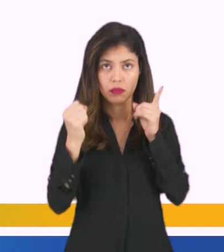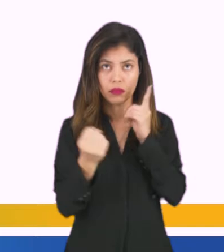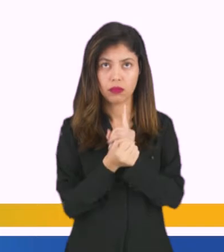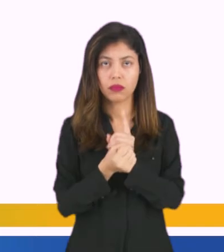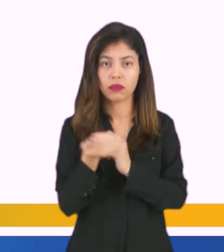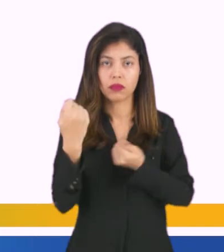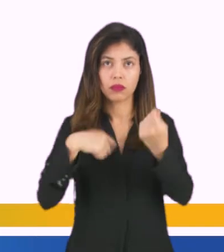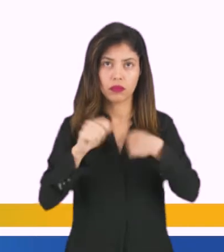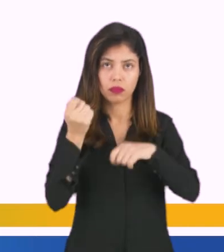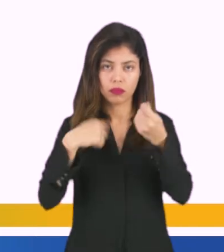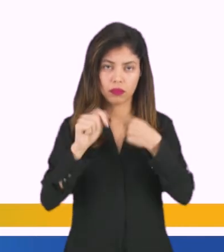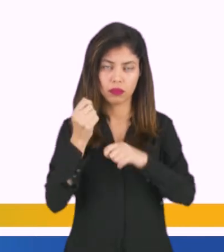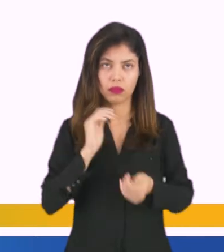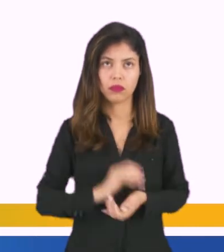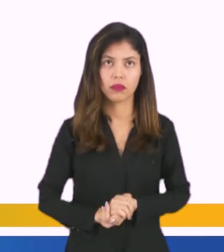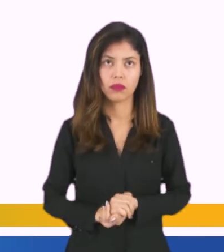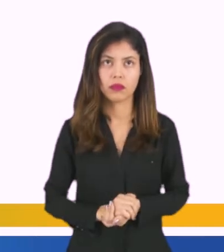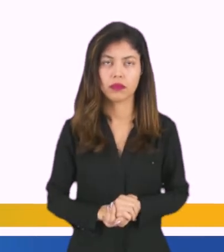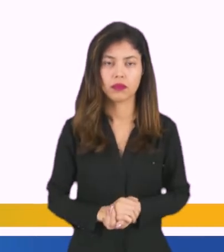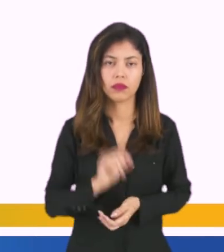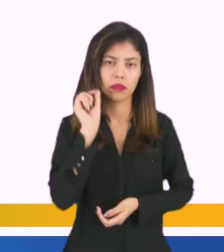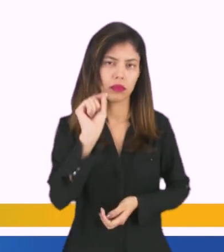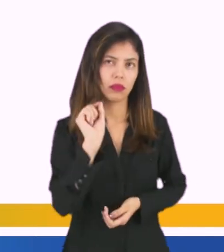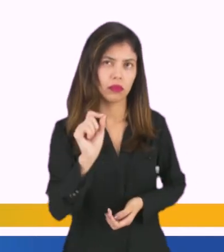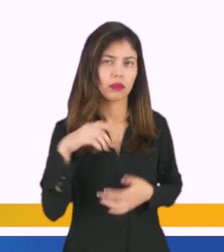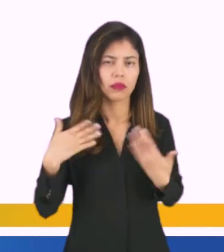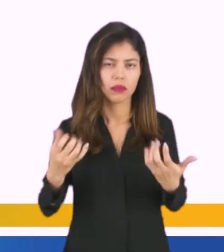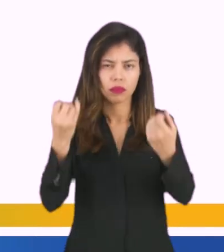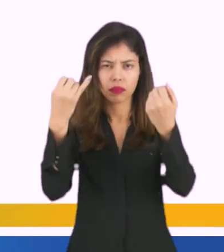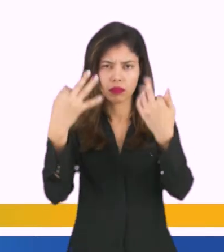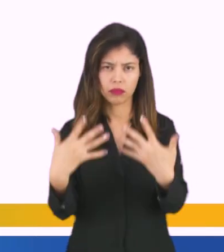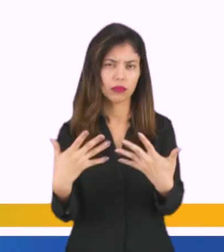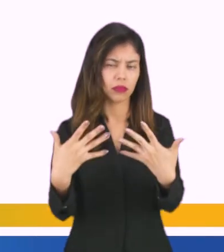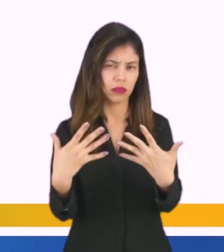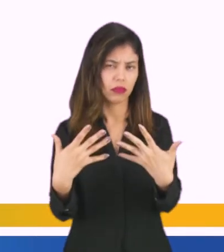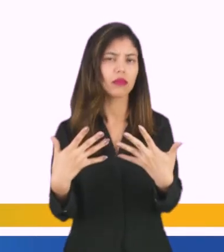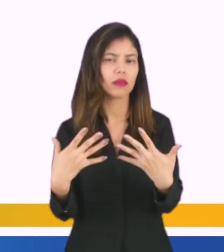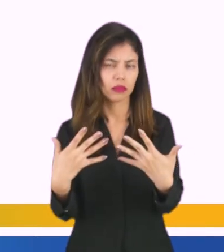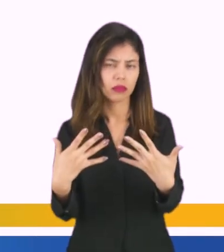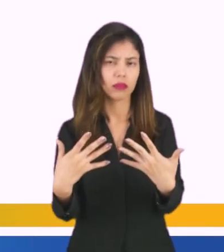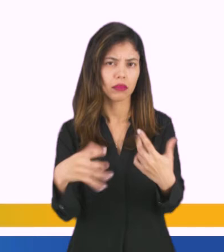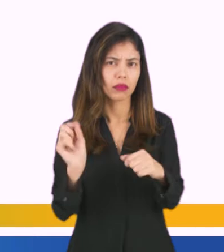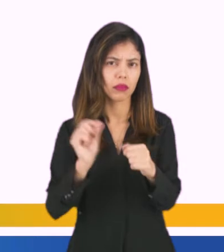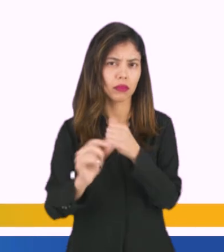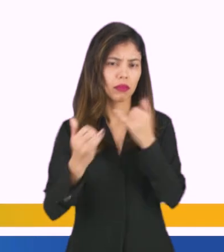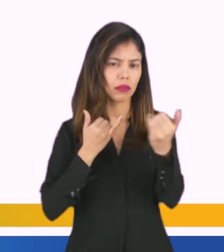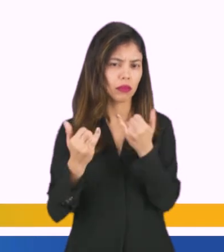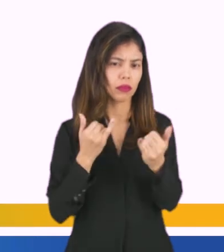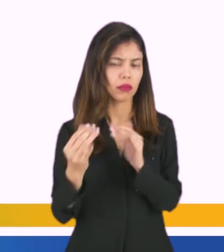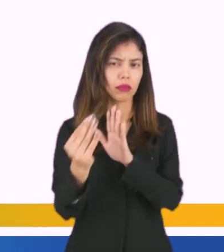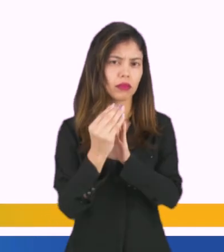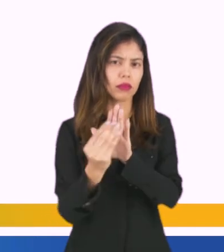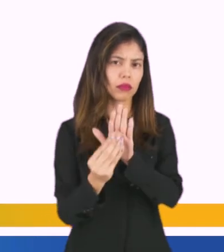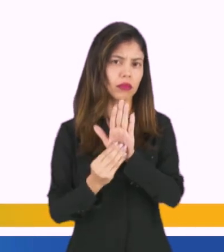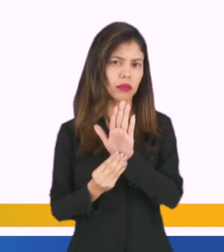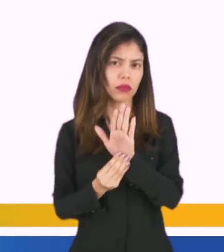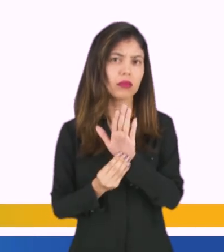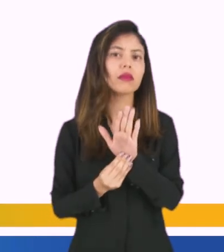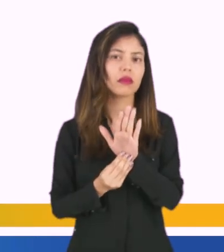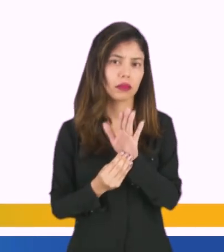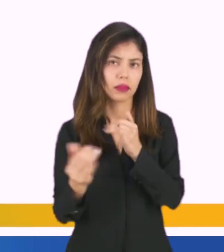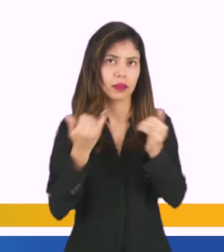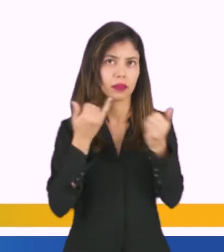pela sigla HIPSA, né? E o que é essa HIPSA? O que é essa rede? Quais informações ela fornecia? Ela